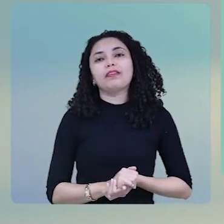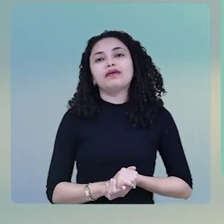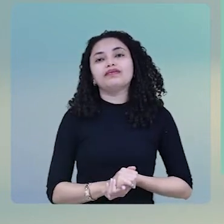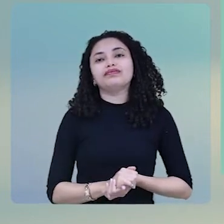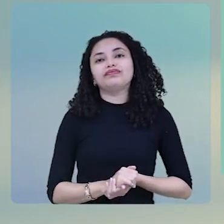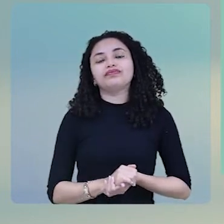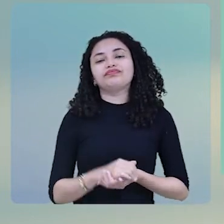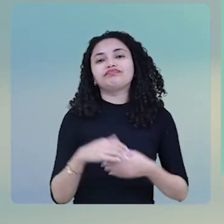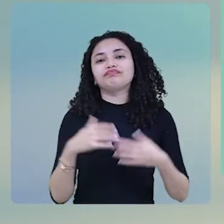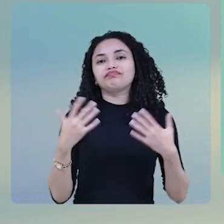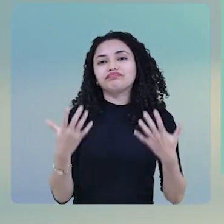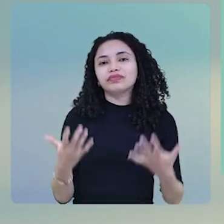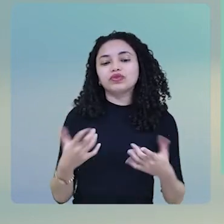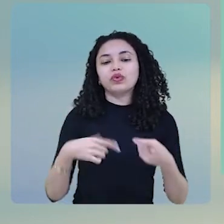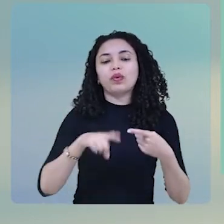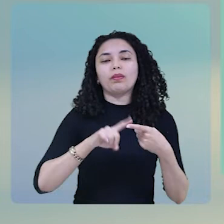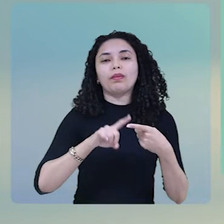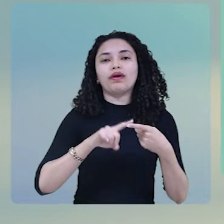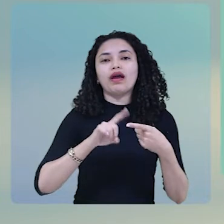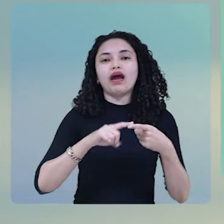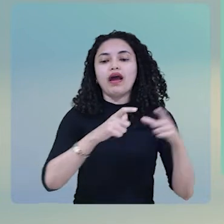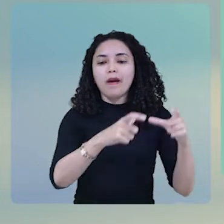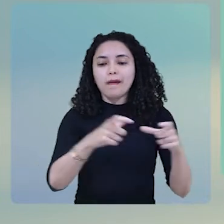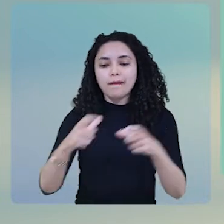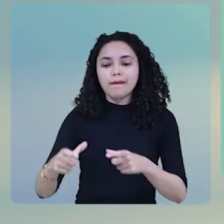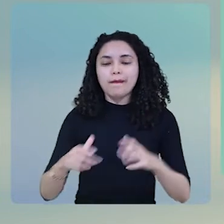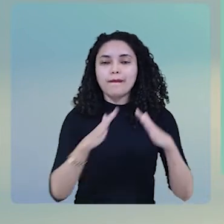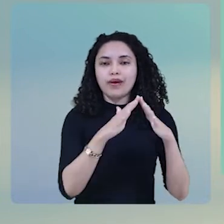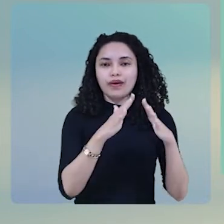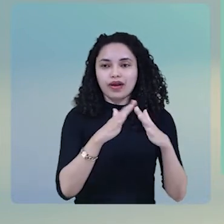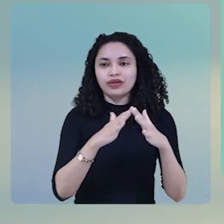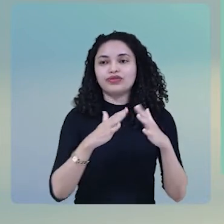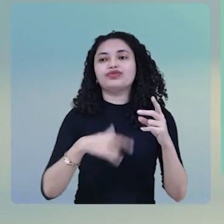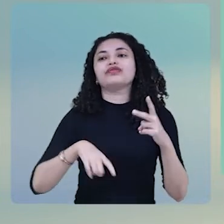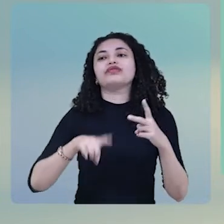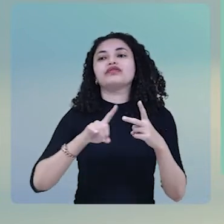segurança interferem nas condições de saúde da população?